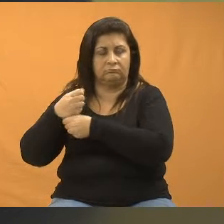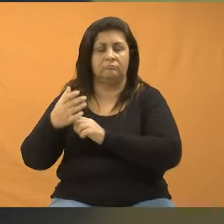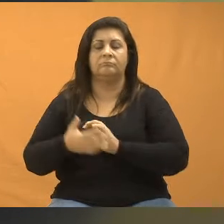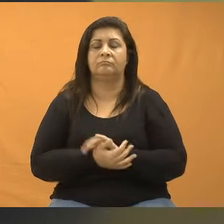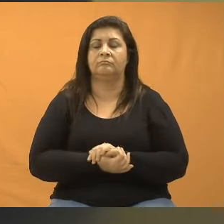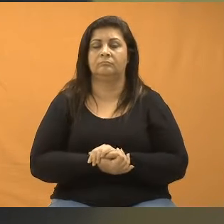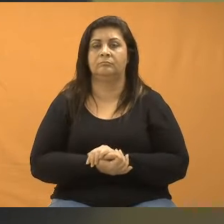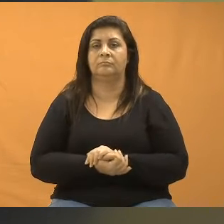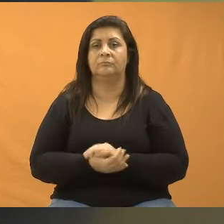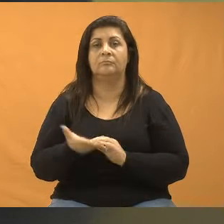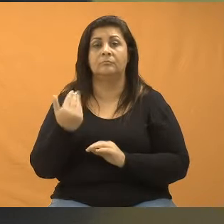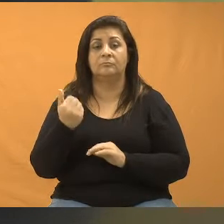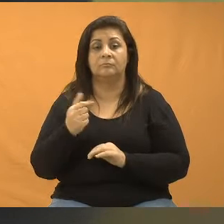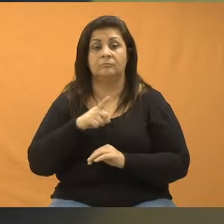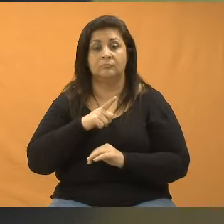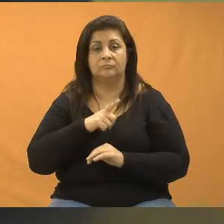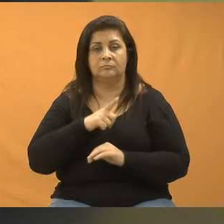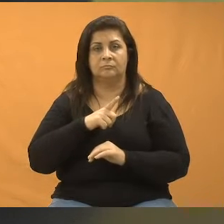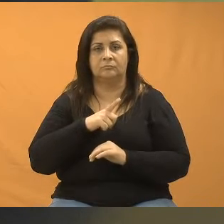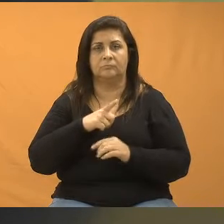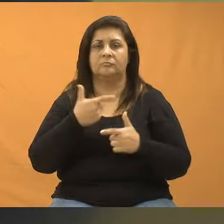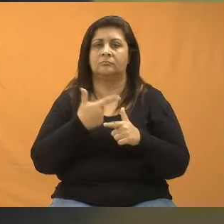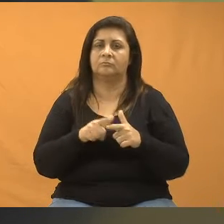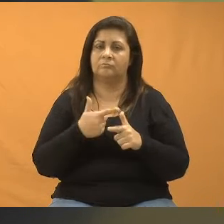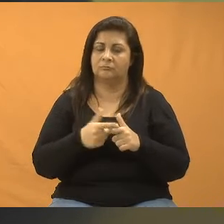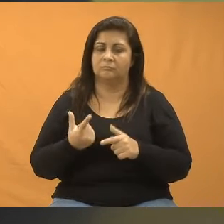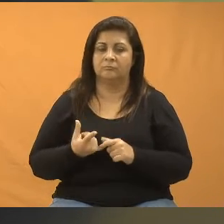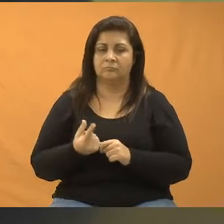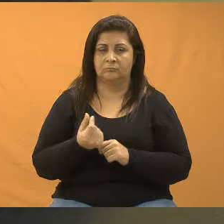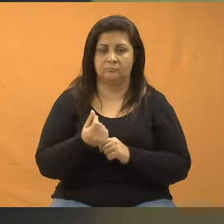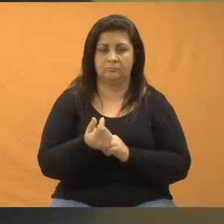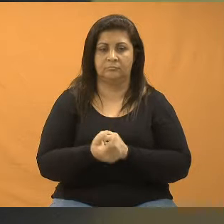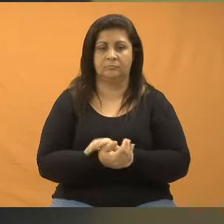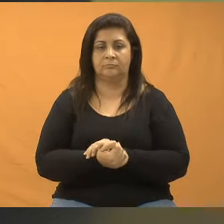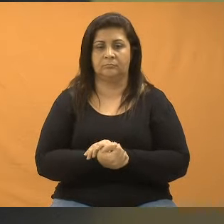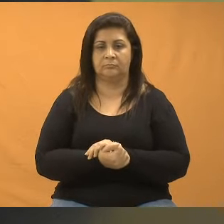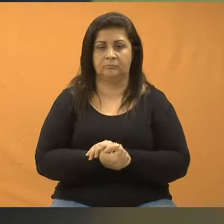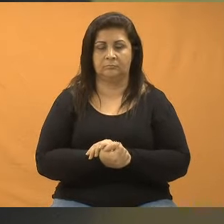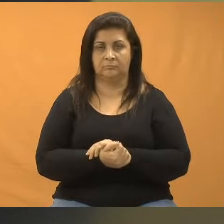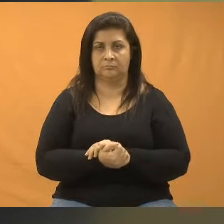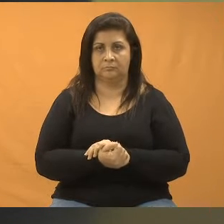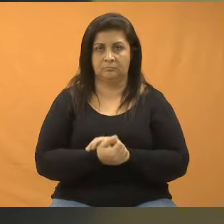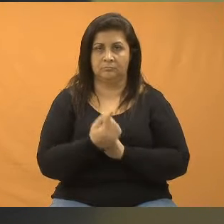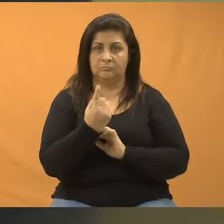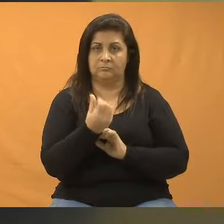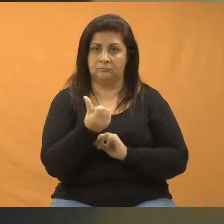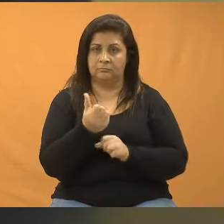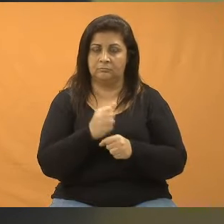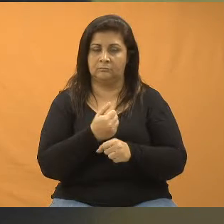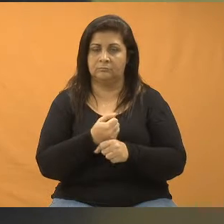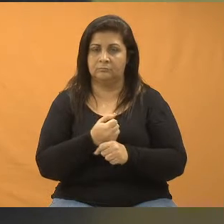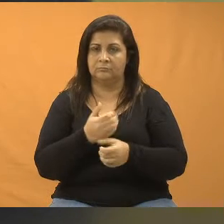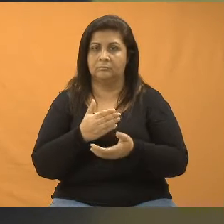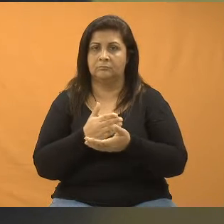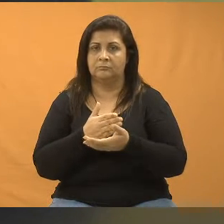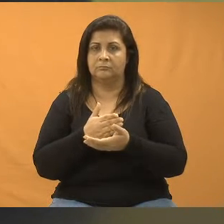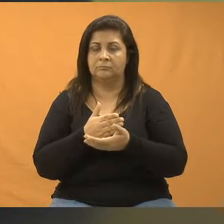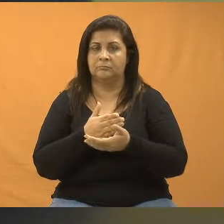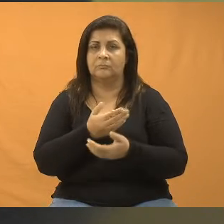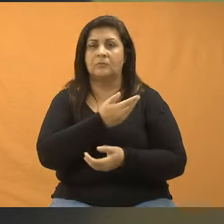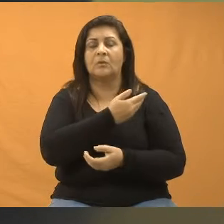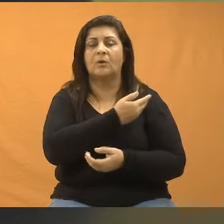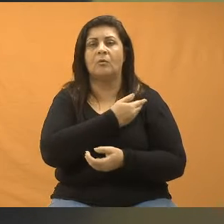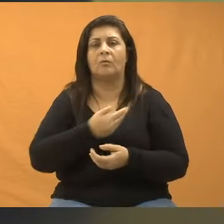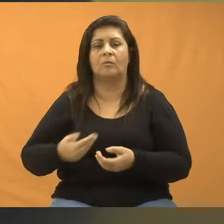A Santa Casa tinha problemas financeiros, problemas de gestão, e há 16 anos atrás, no governo Marco Aurélio, foi feita uma